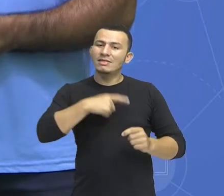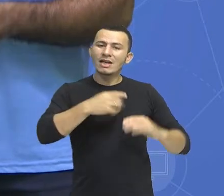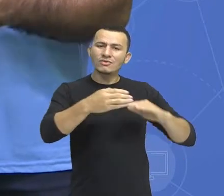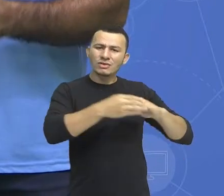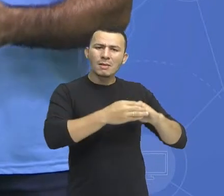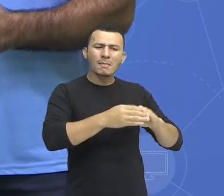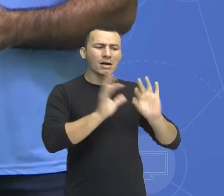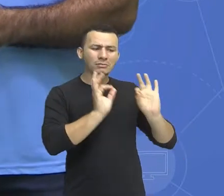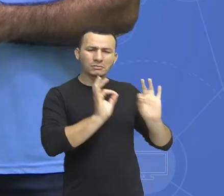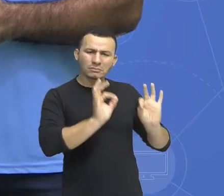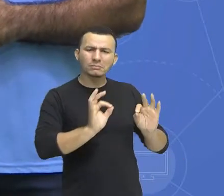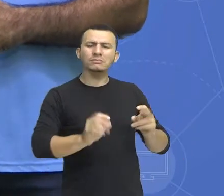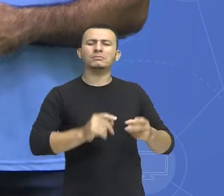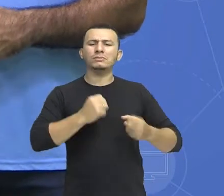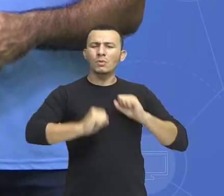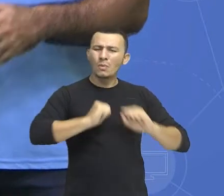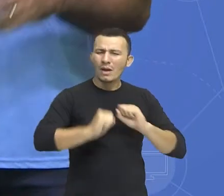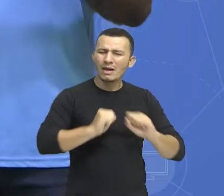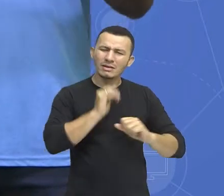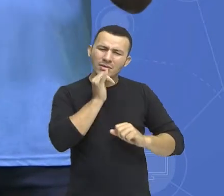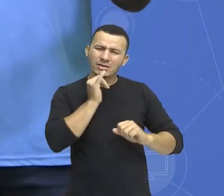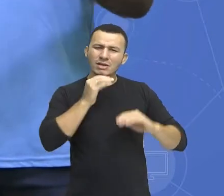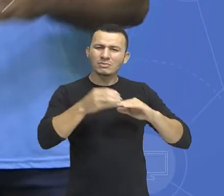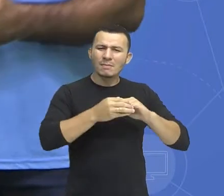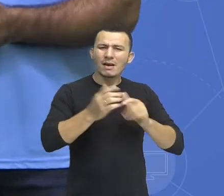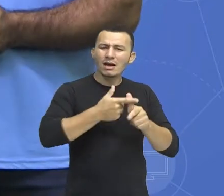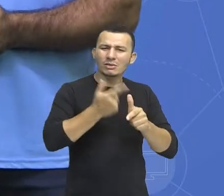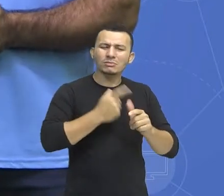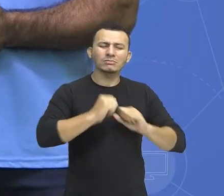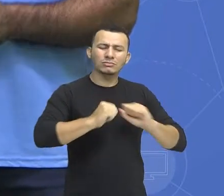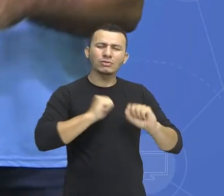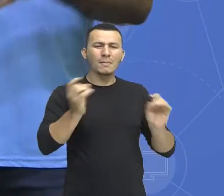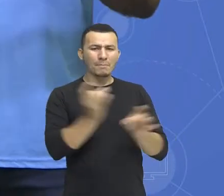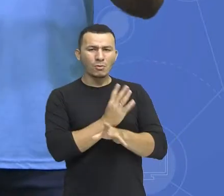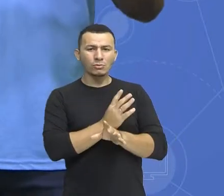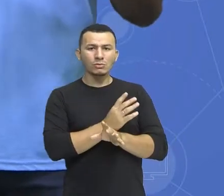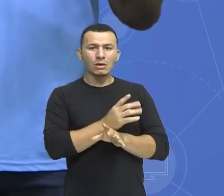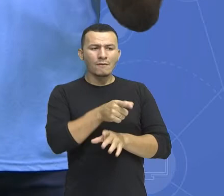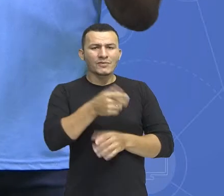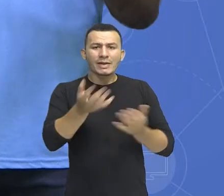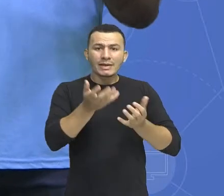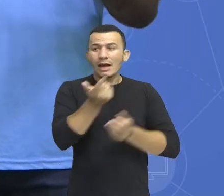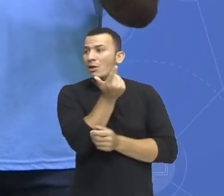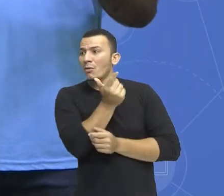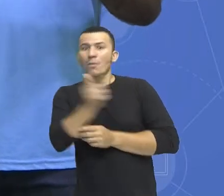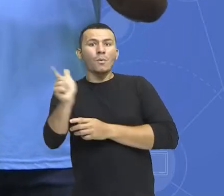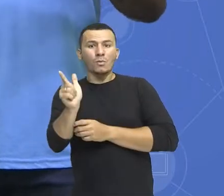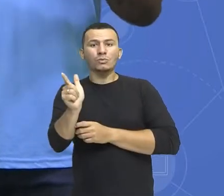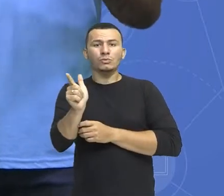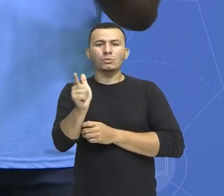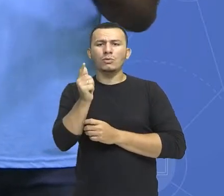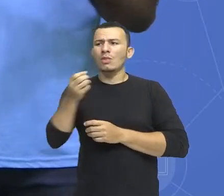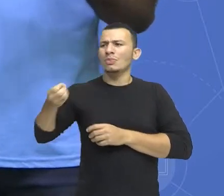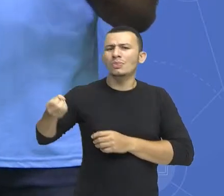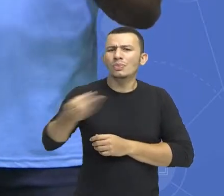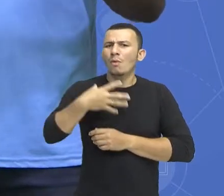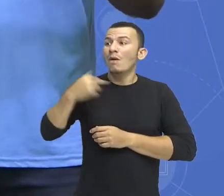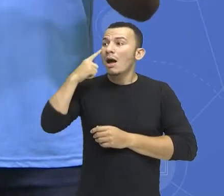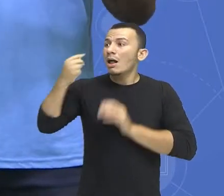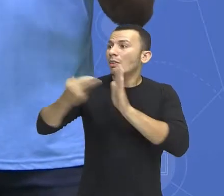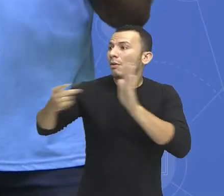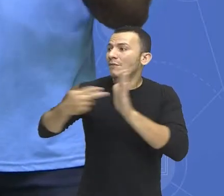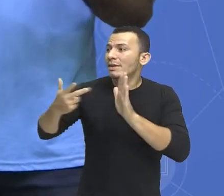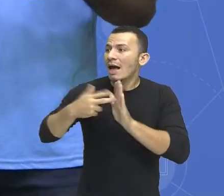sapato bom, um tênis bom para correr, mas você compra um tênis lá mais de lançamento, o